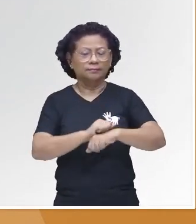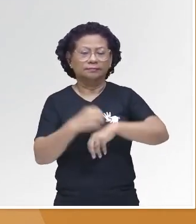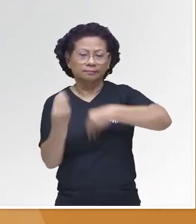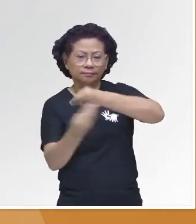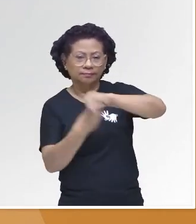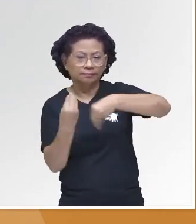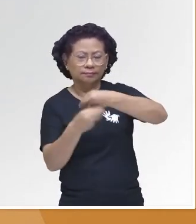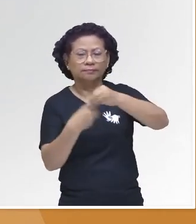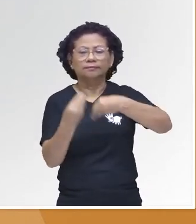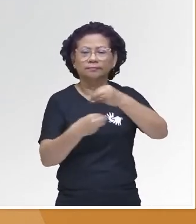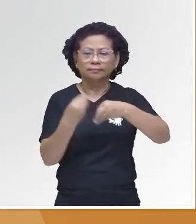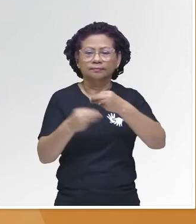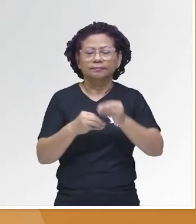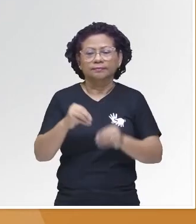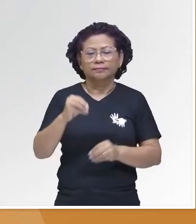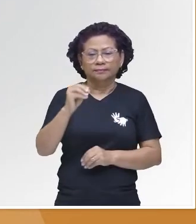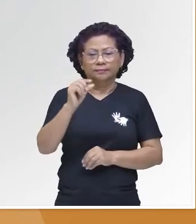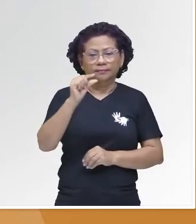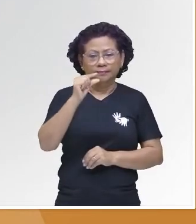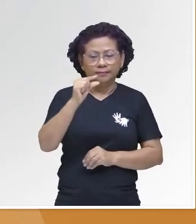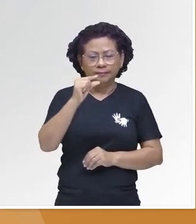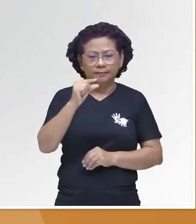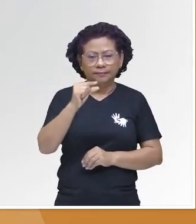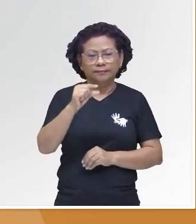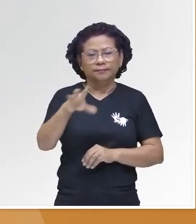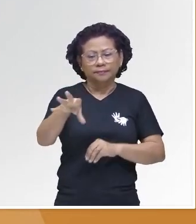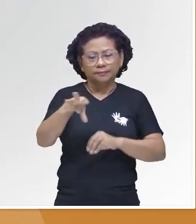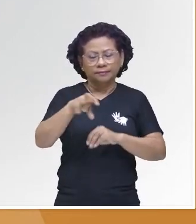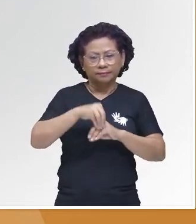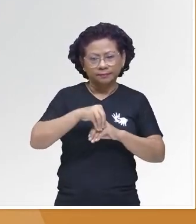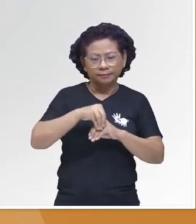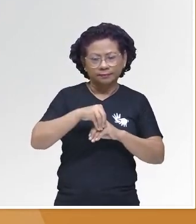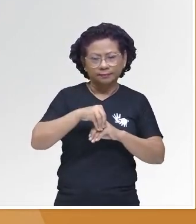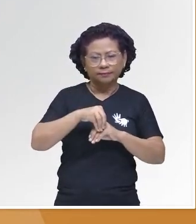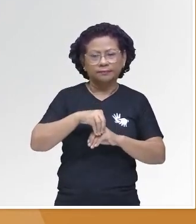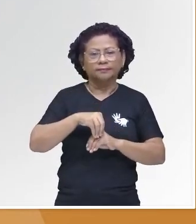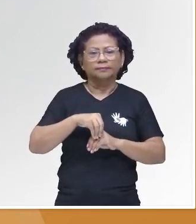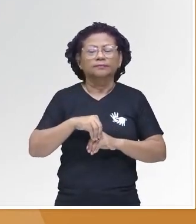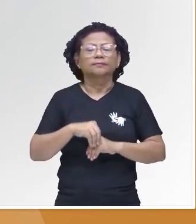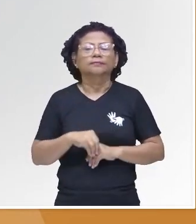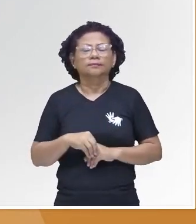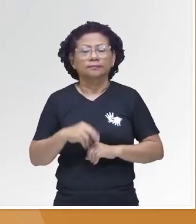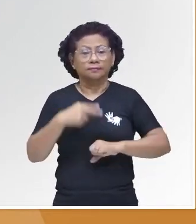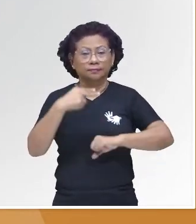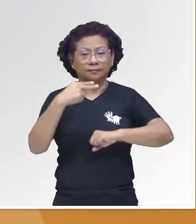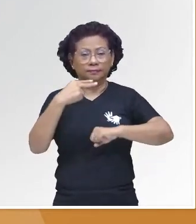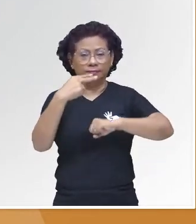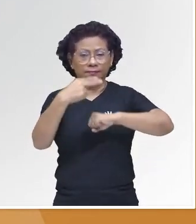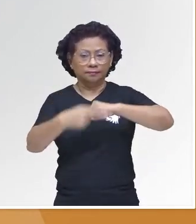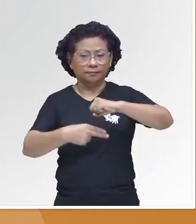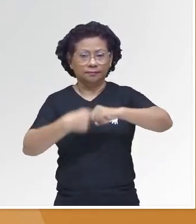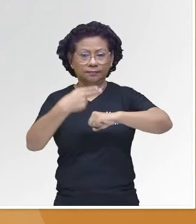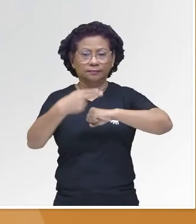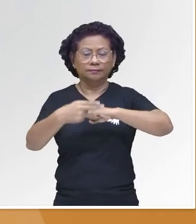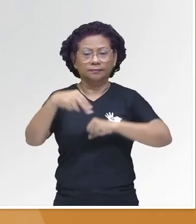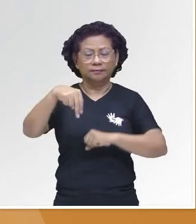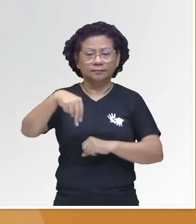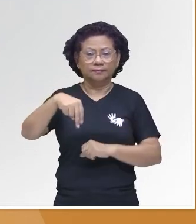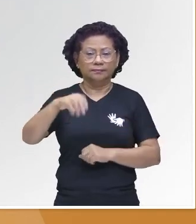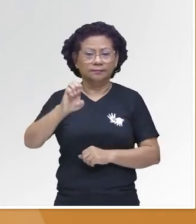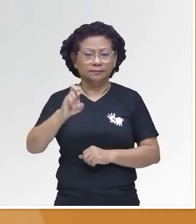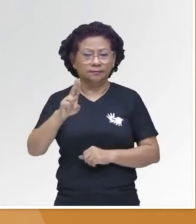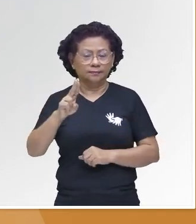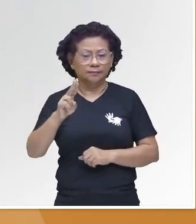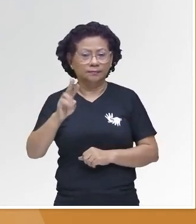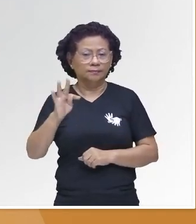em átomos menores, capturando nêutrons. Após essa captura, elementos como o urânio